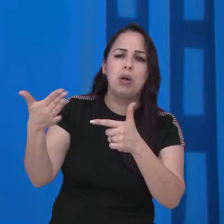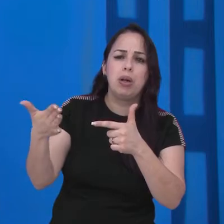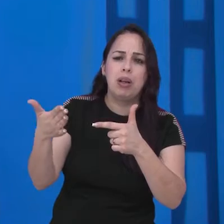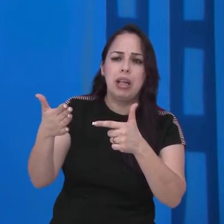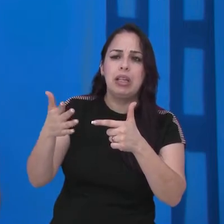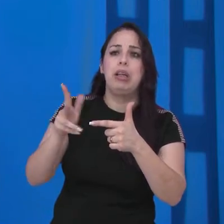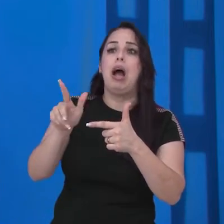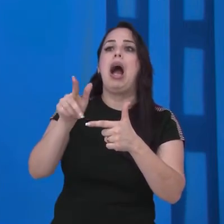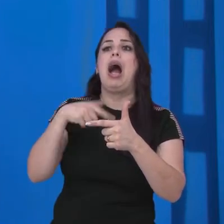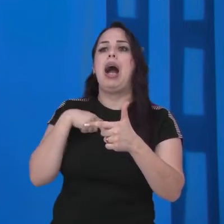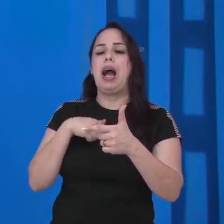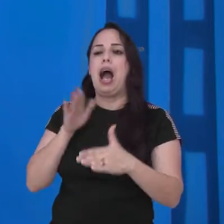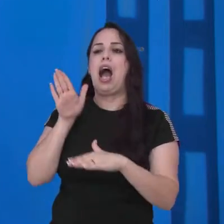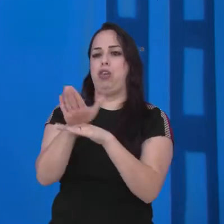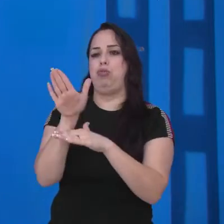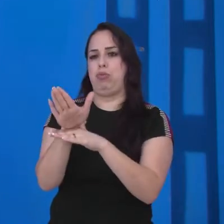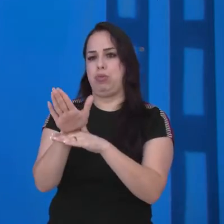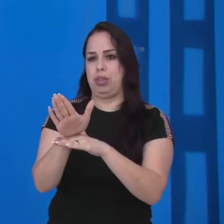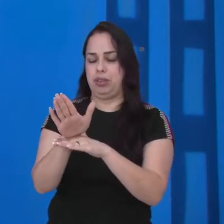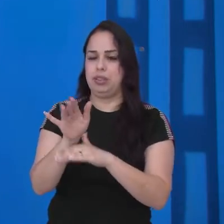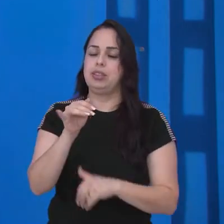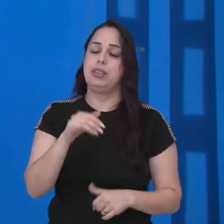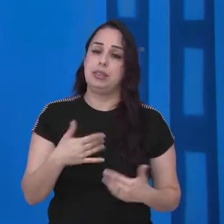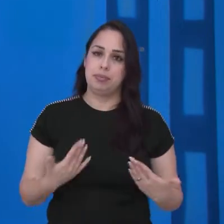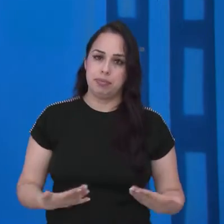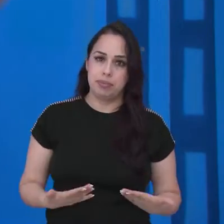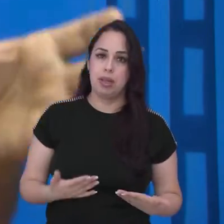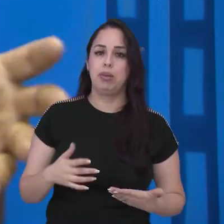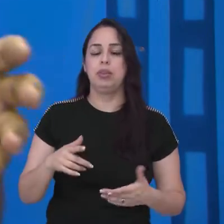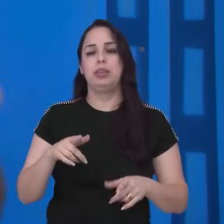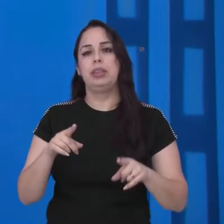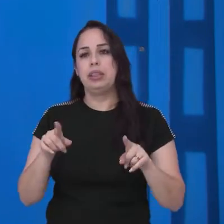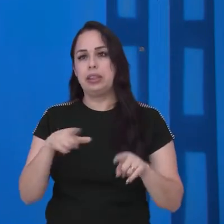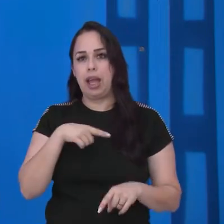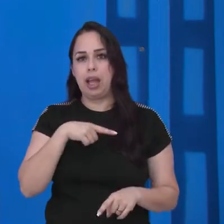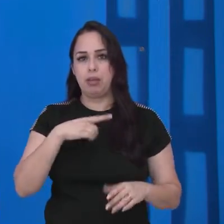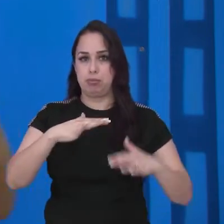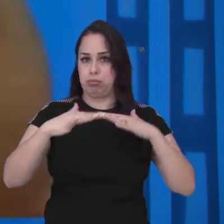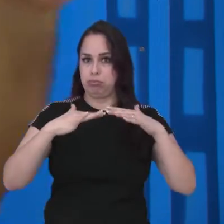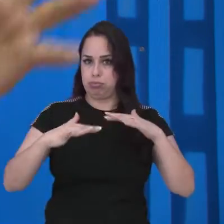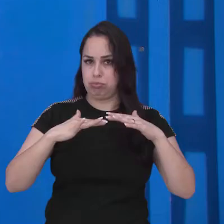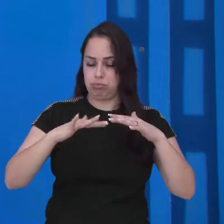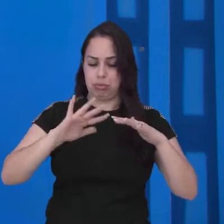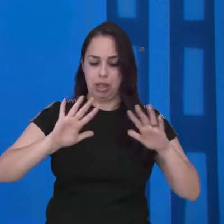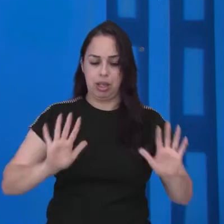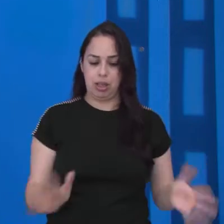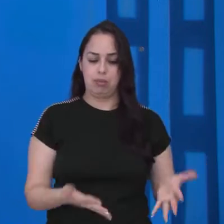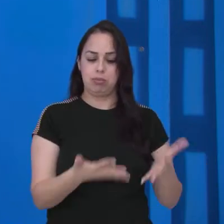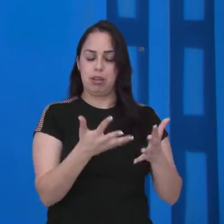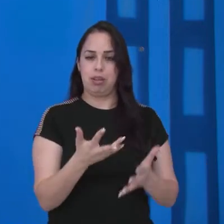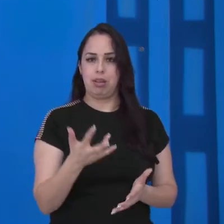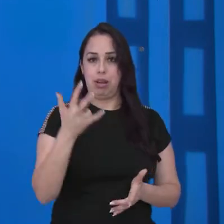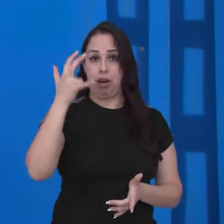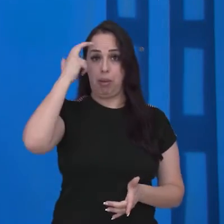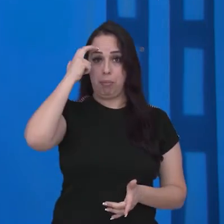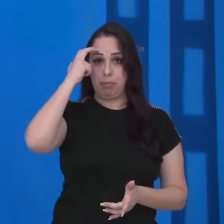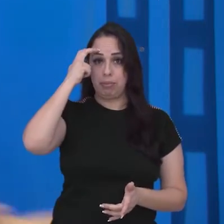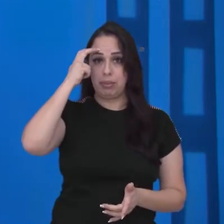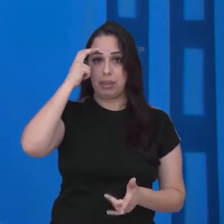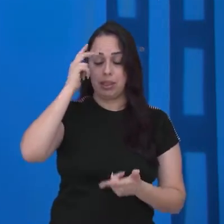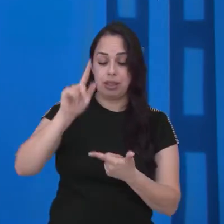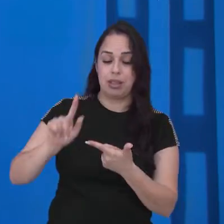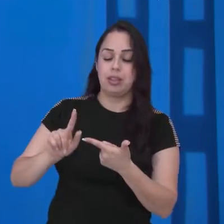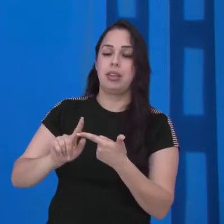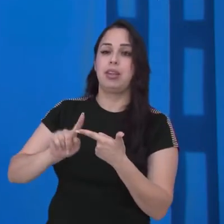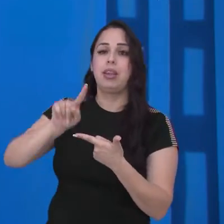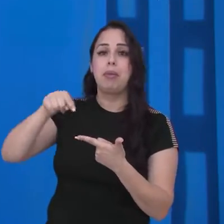e criar outras ações e atividades através da batalha. Então, assim, é legal que tem um movimento que já movimenta culturalmente aquele território